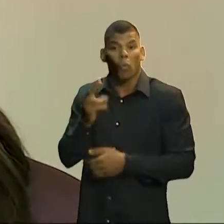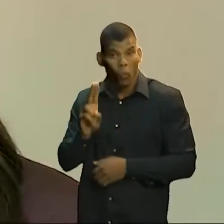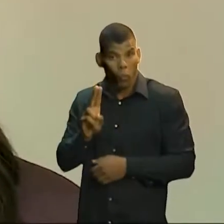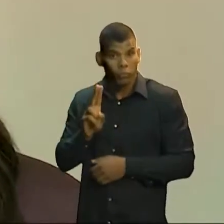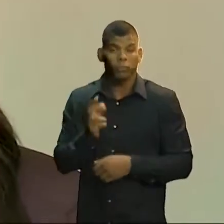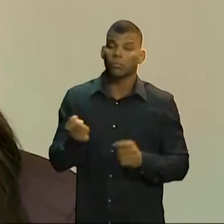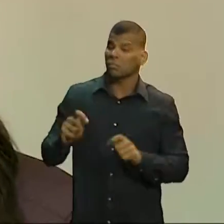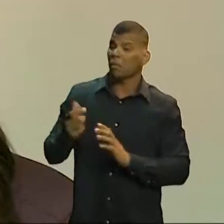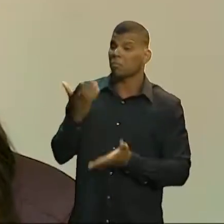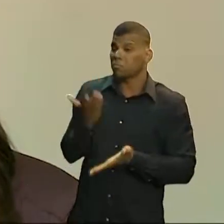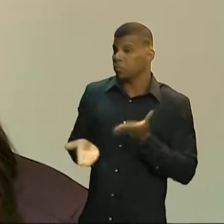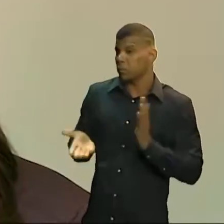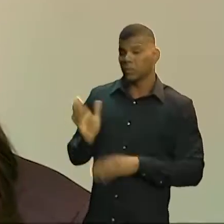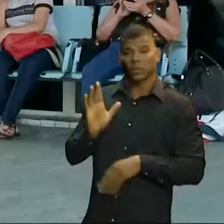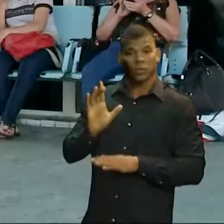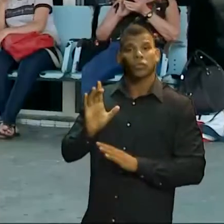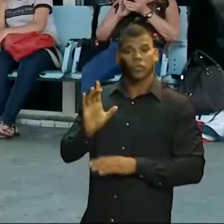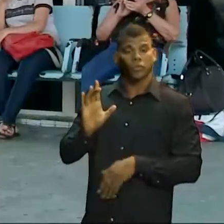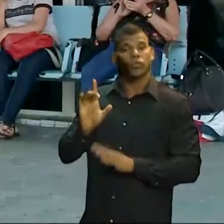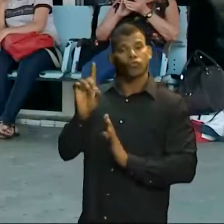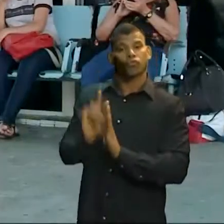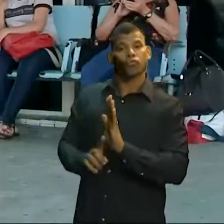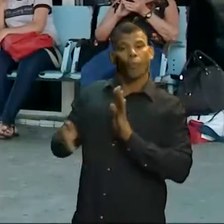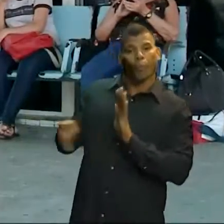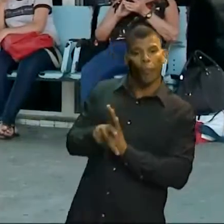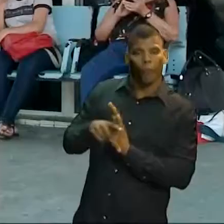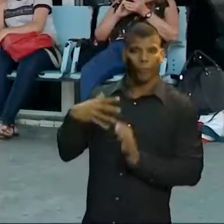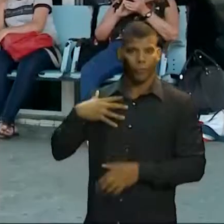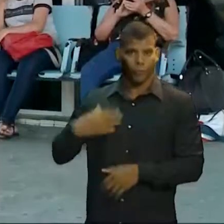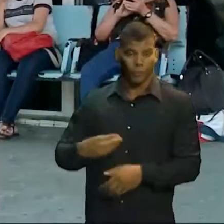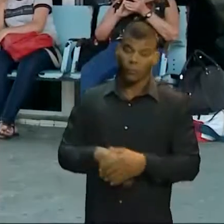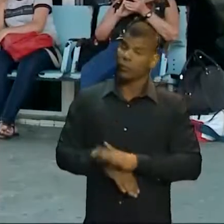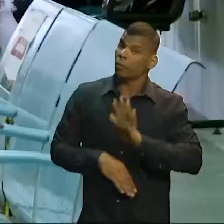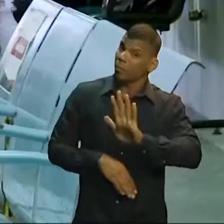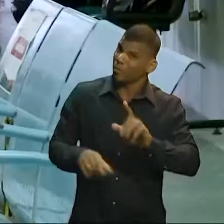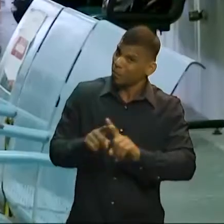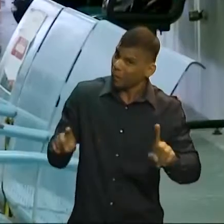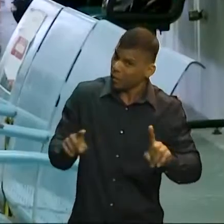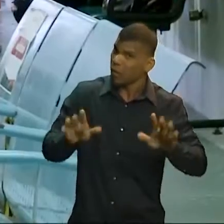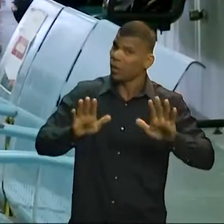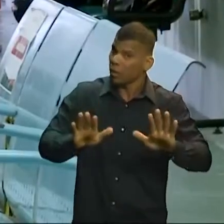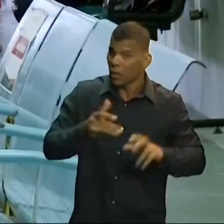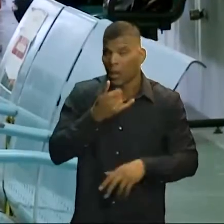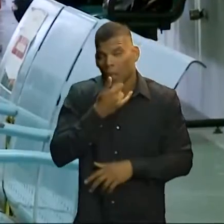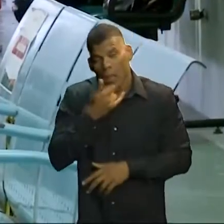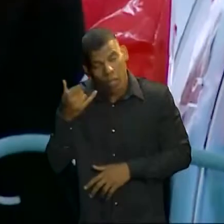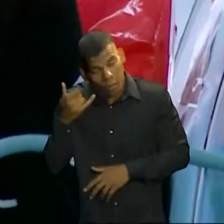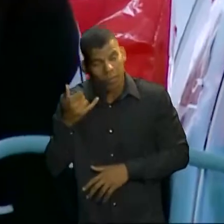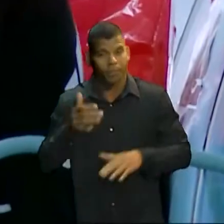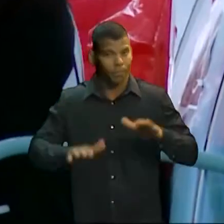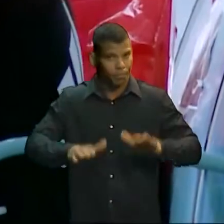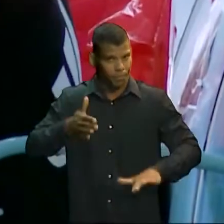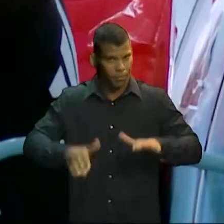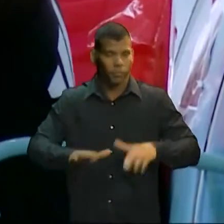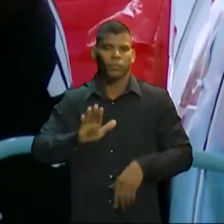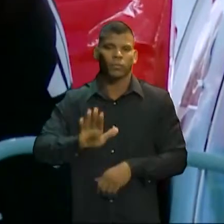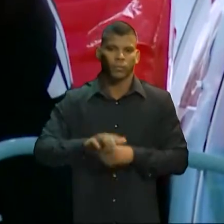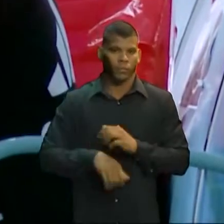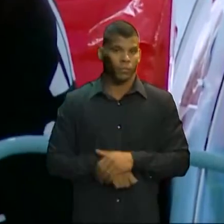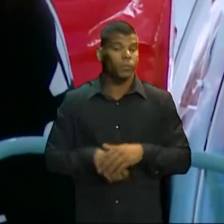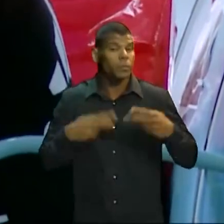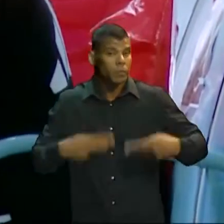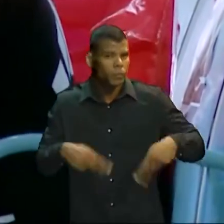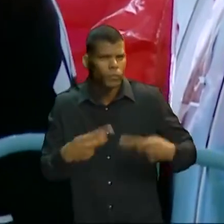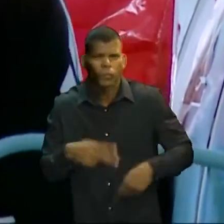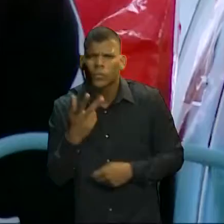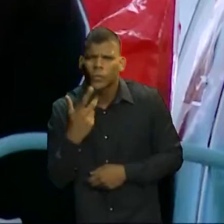dependendo, é claro, de cada caso. De acordo com dados da plataforma IntegraSUS, o Ceará é o estado do Nordeste com mais mortes de crianças